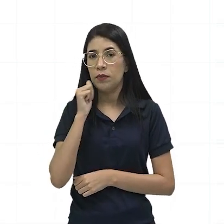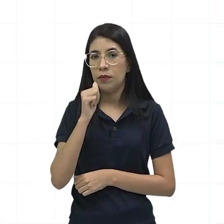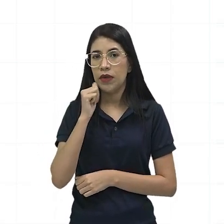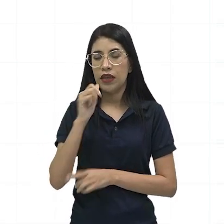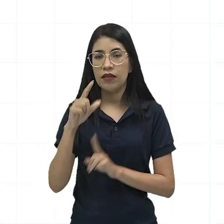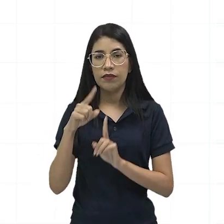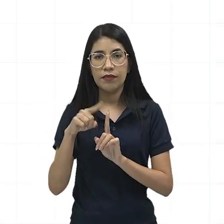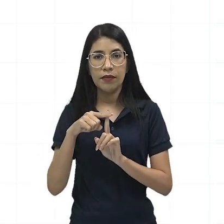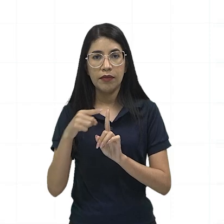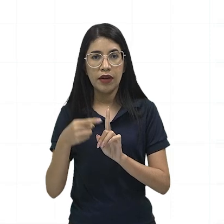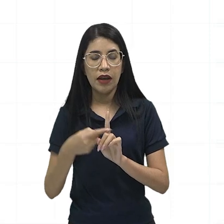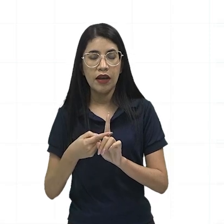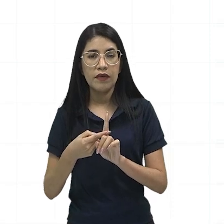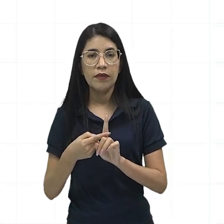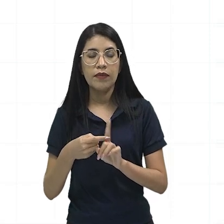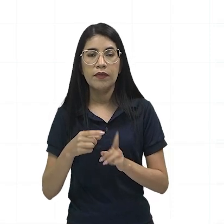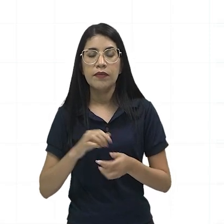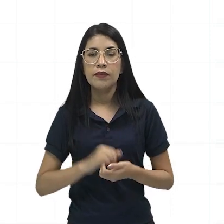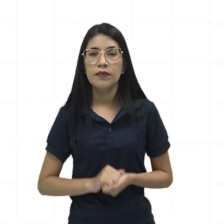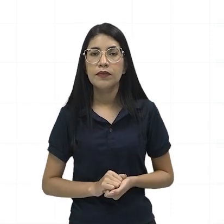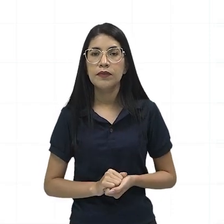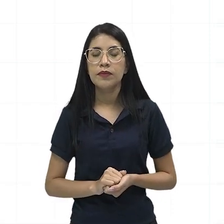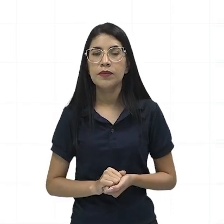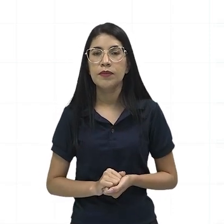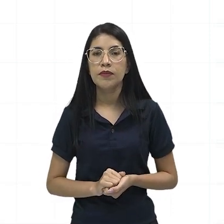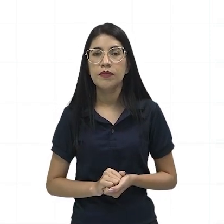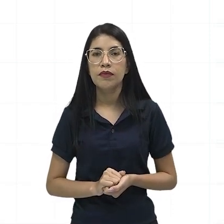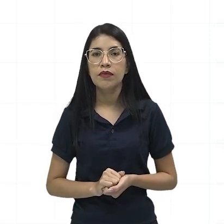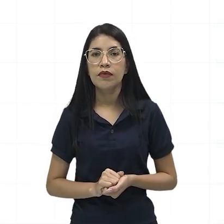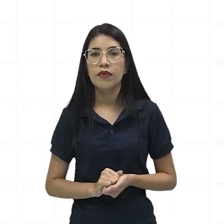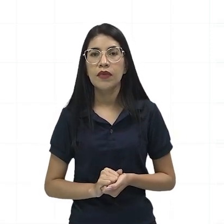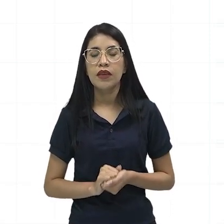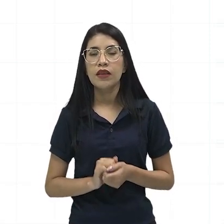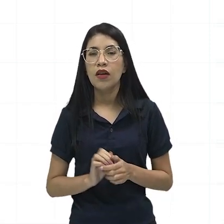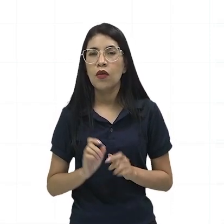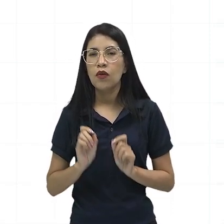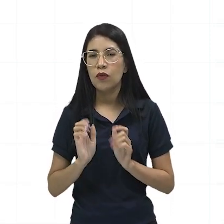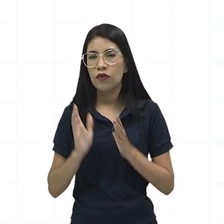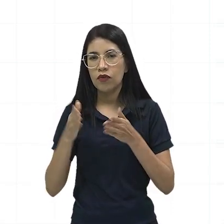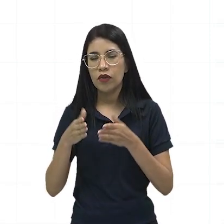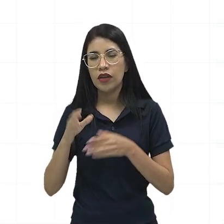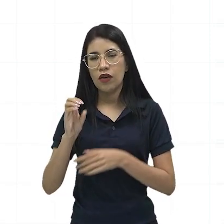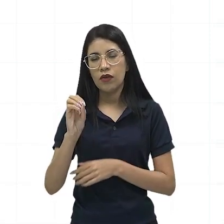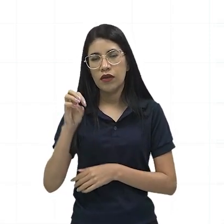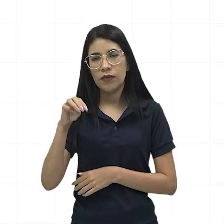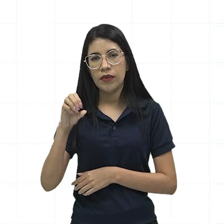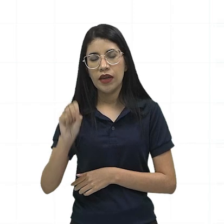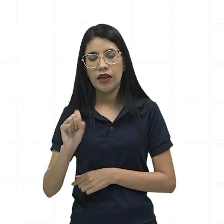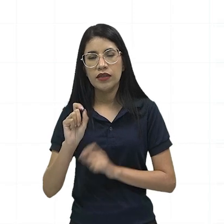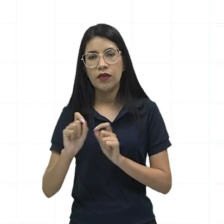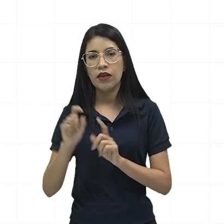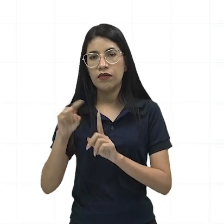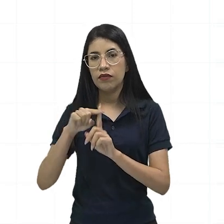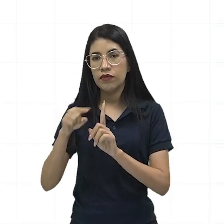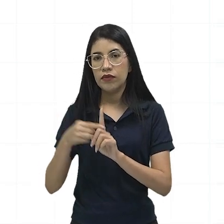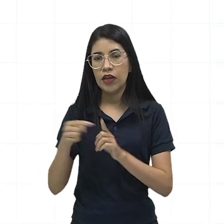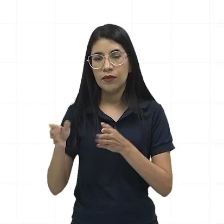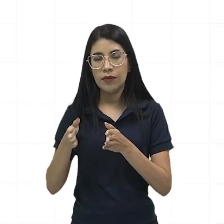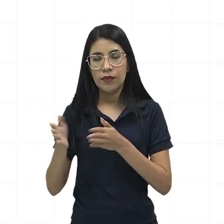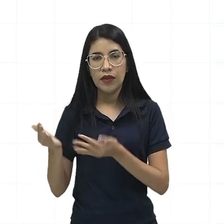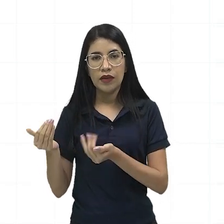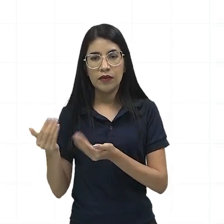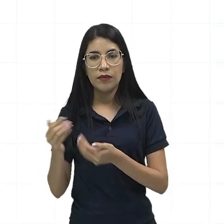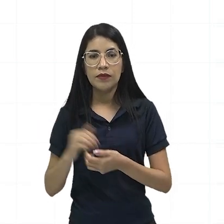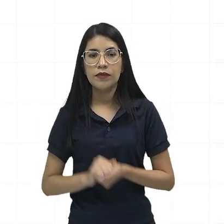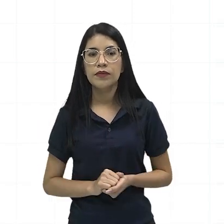que passa pelo processo da gravidez nesse período, para a OMS, é considerado gravidez na adolescência. Apontada como